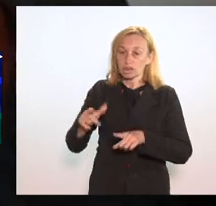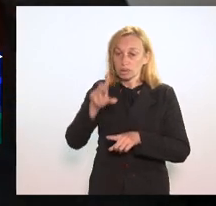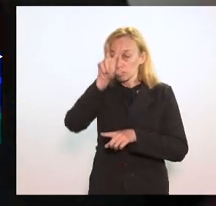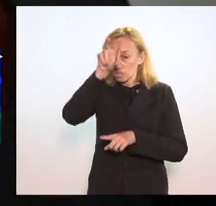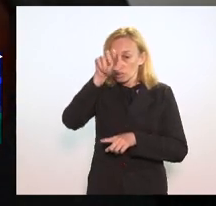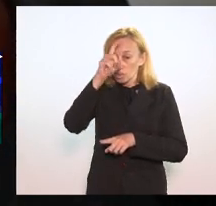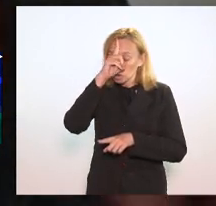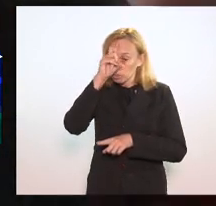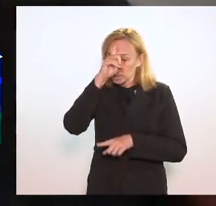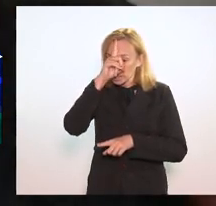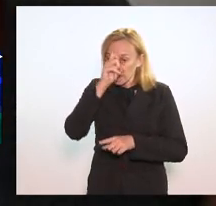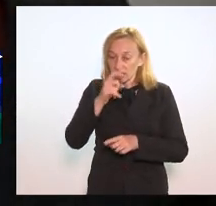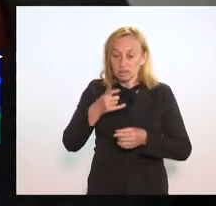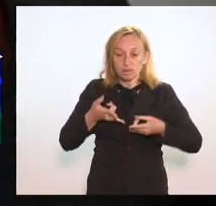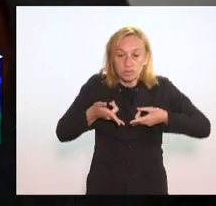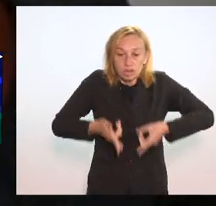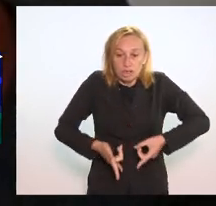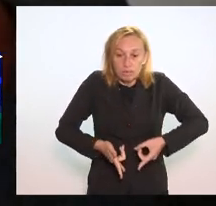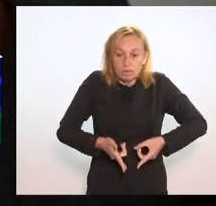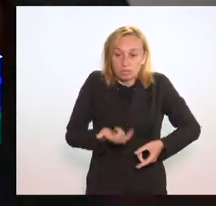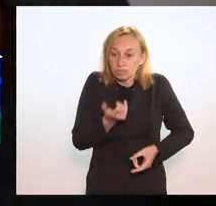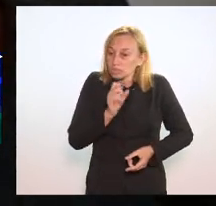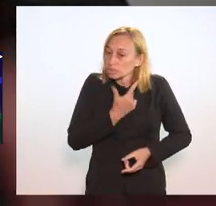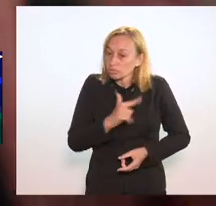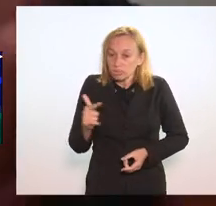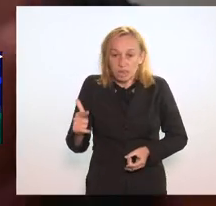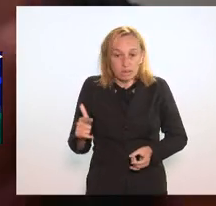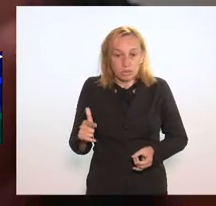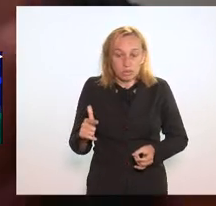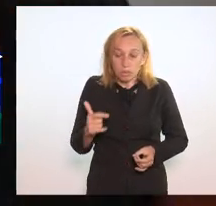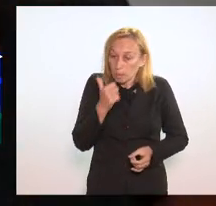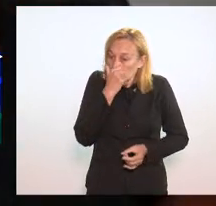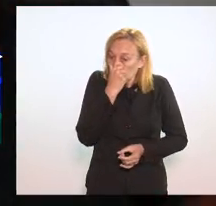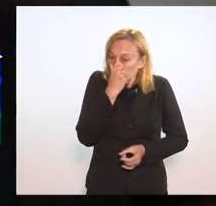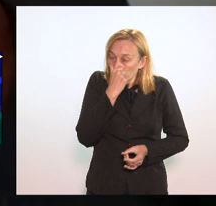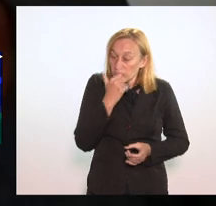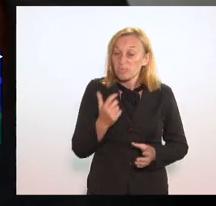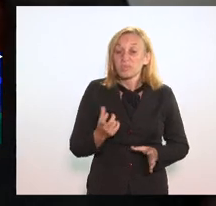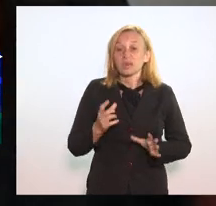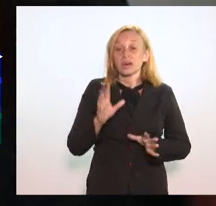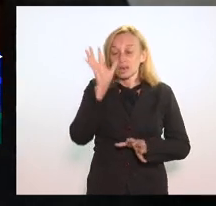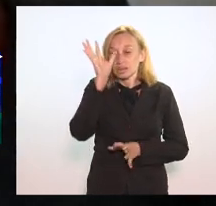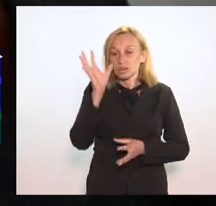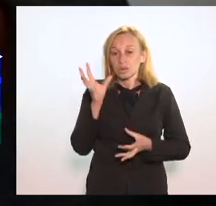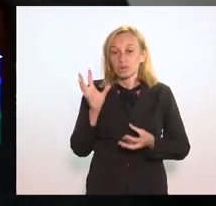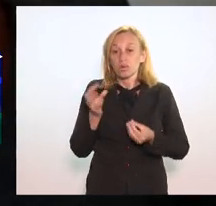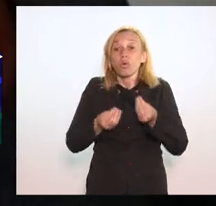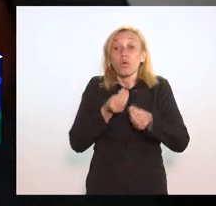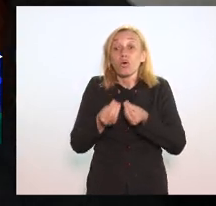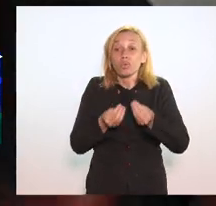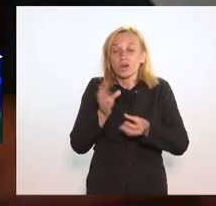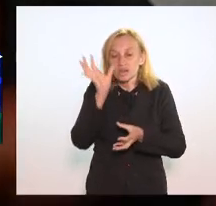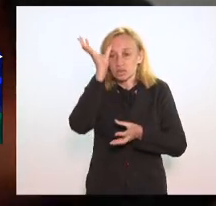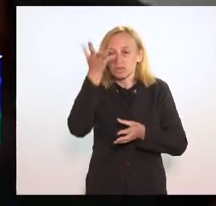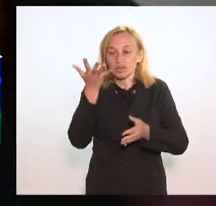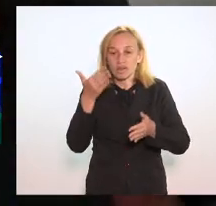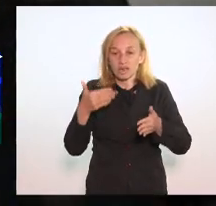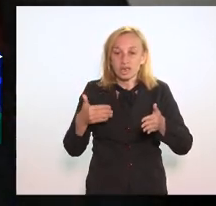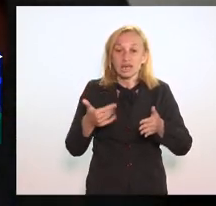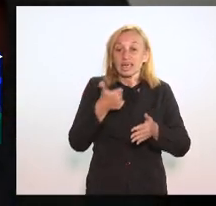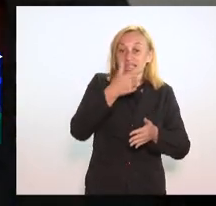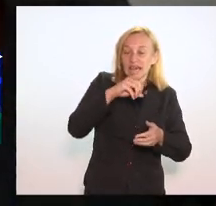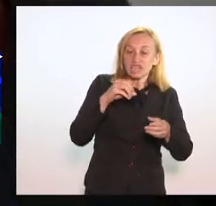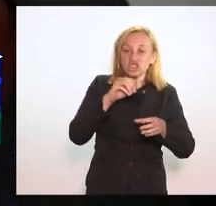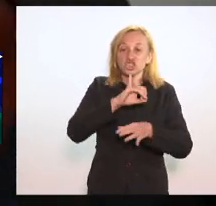ela não temos Leite quem dera se tivesse mas não tentam A única solução é a restrição é durante